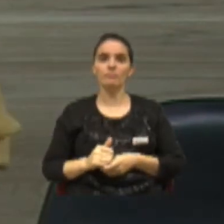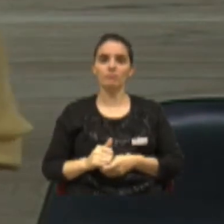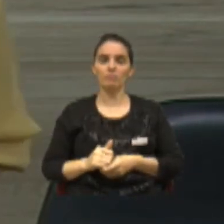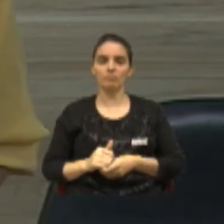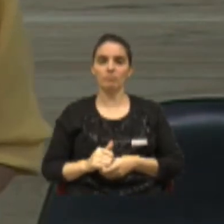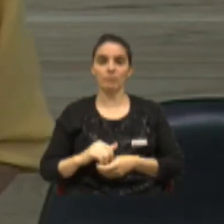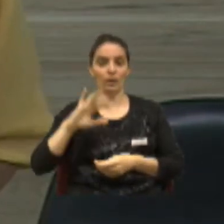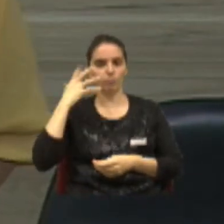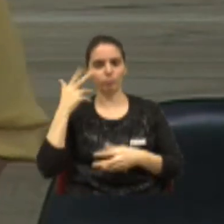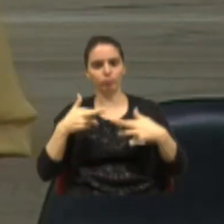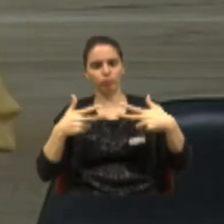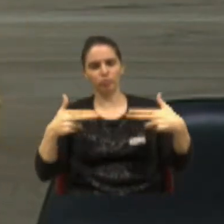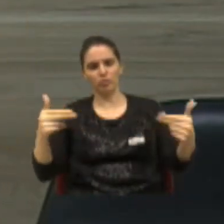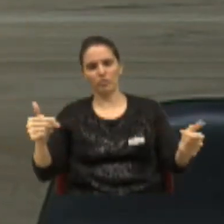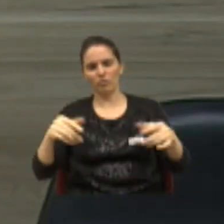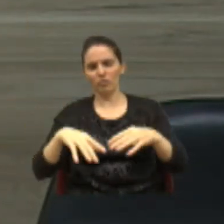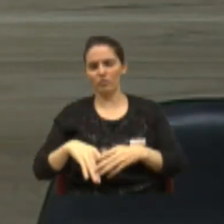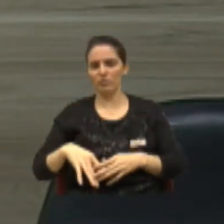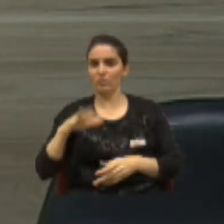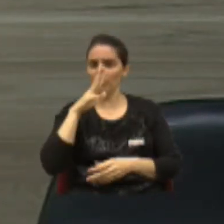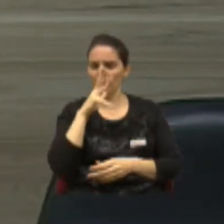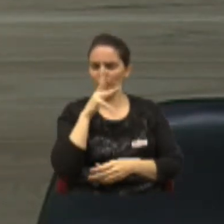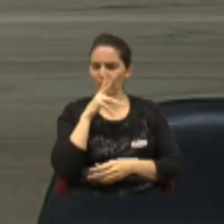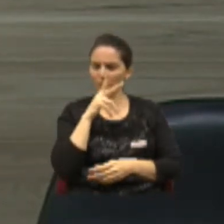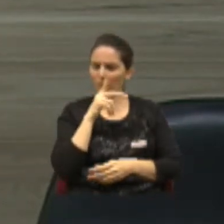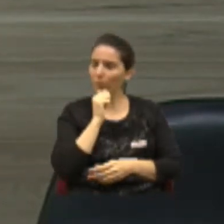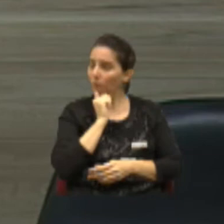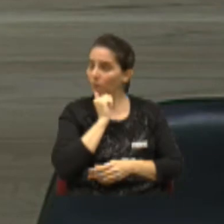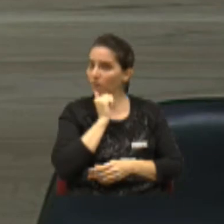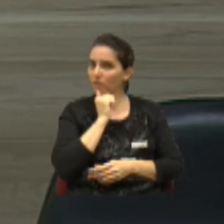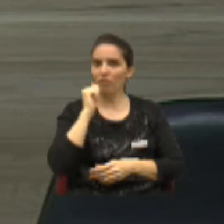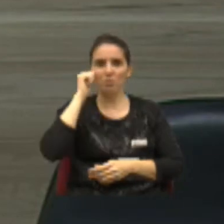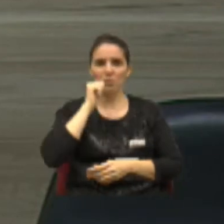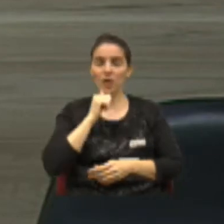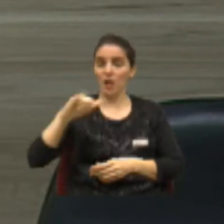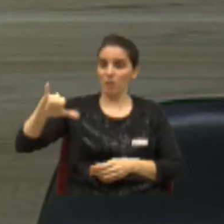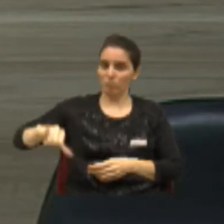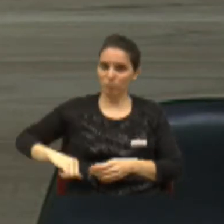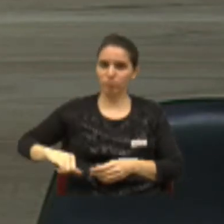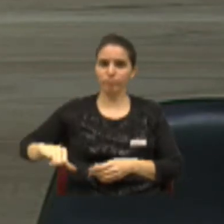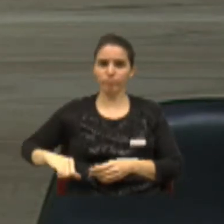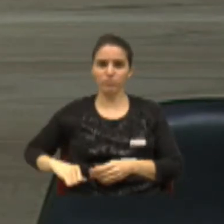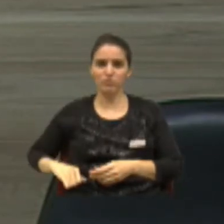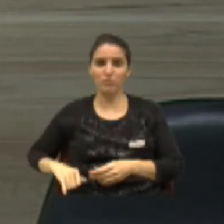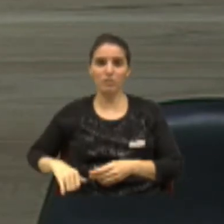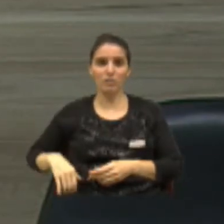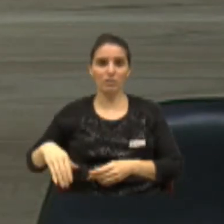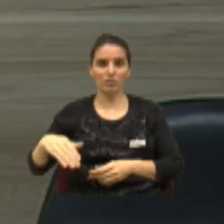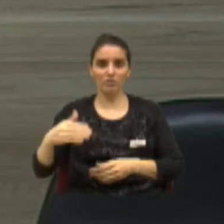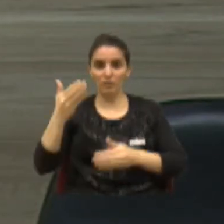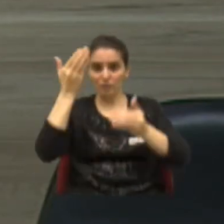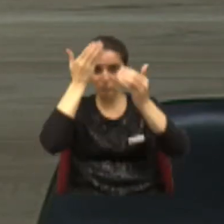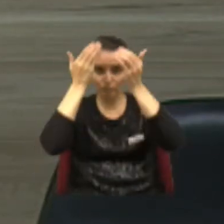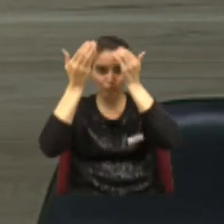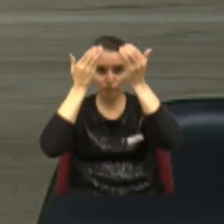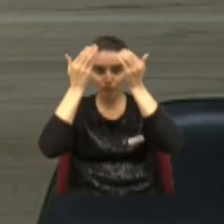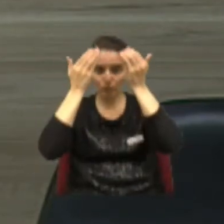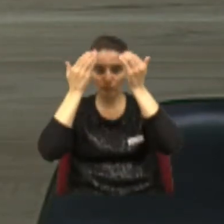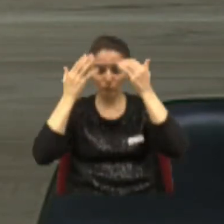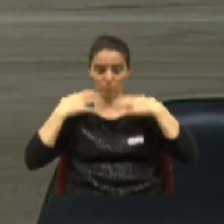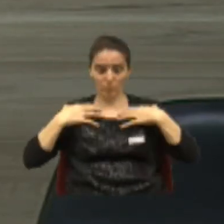vezes muito longo, de sofrimento mental, físico,